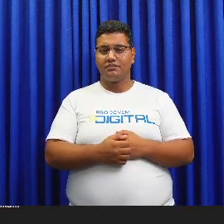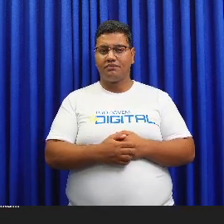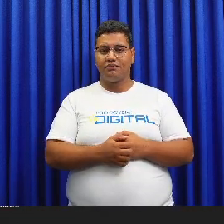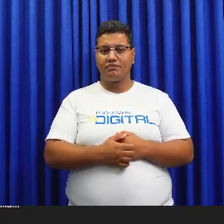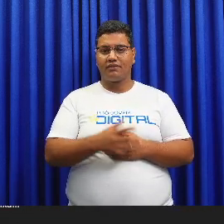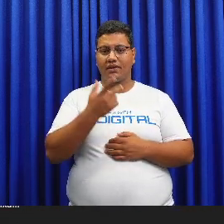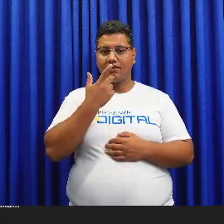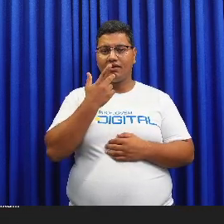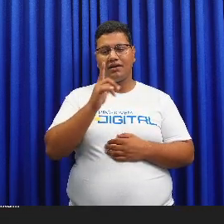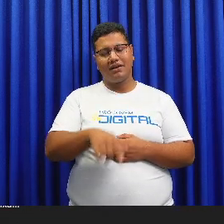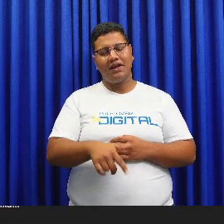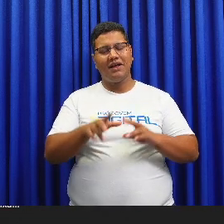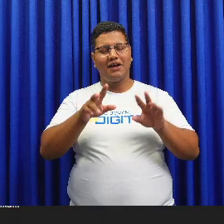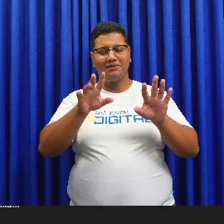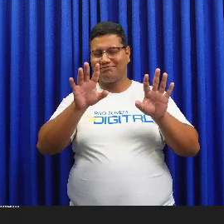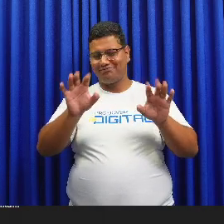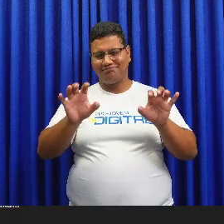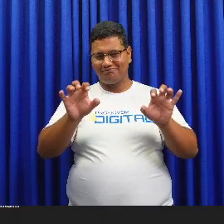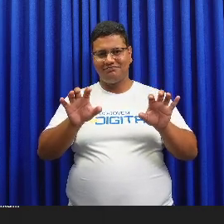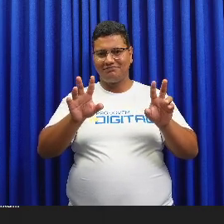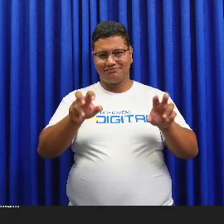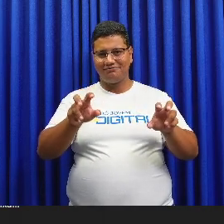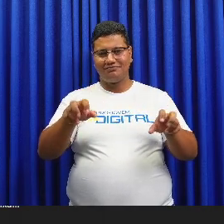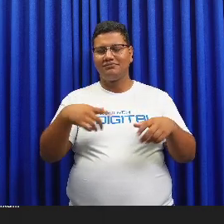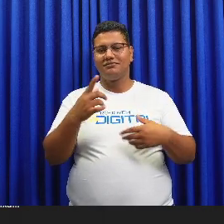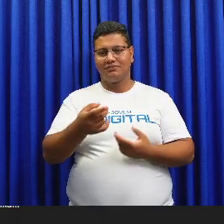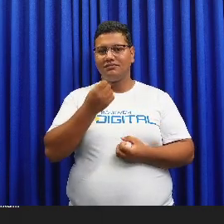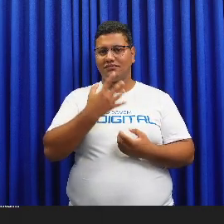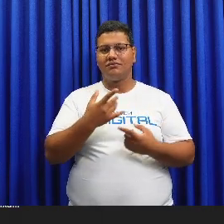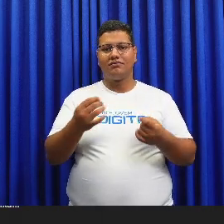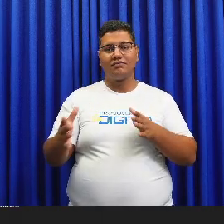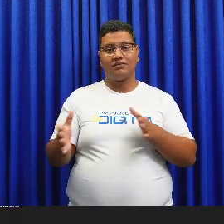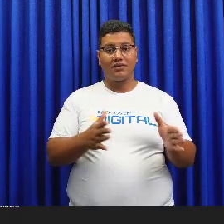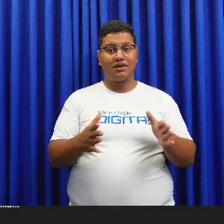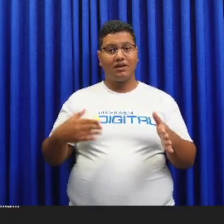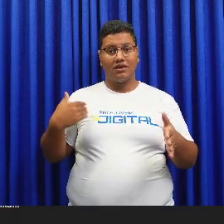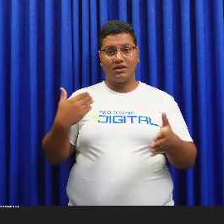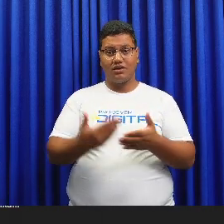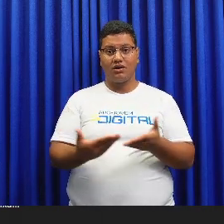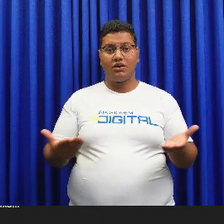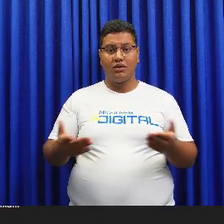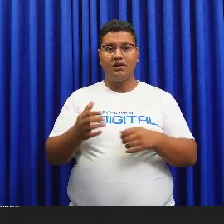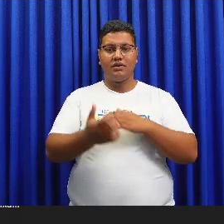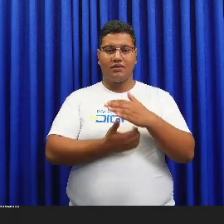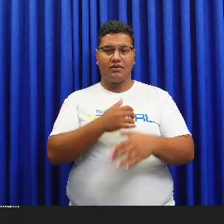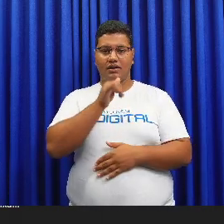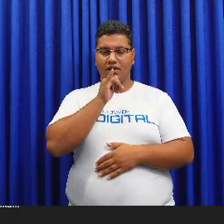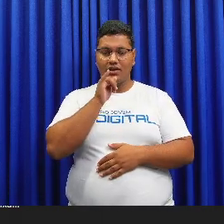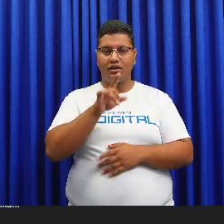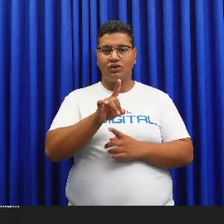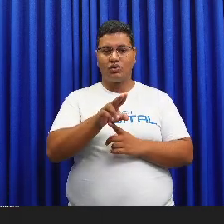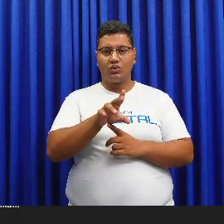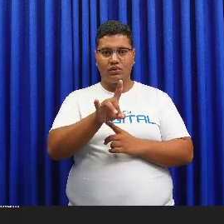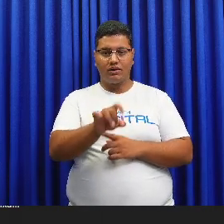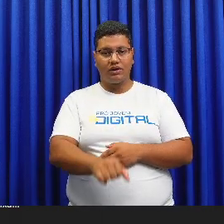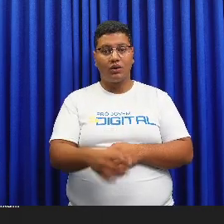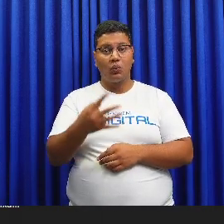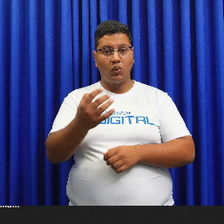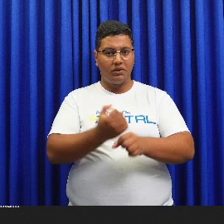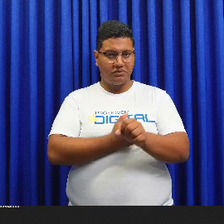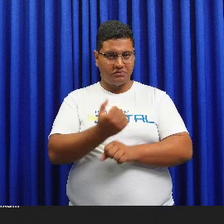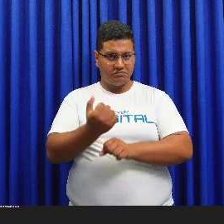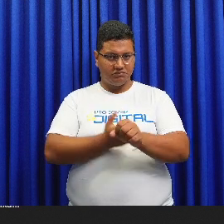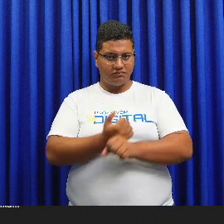bem teórico. Pessoal, o que vale é quanto tempo você passou nessa empresa. Por exemplo, na Duda Decor, eu passei 4